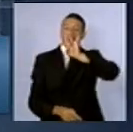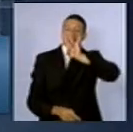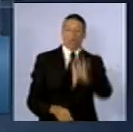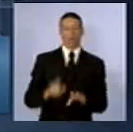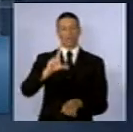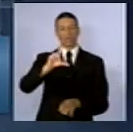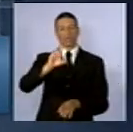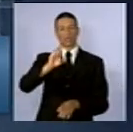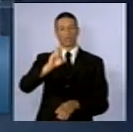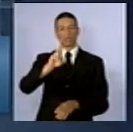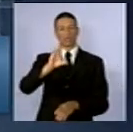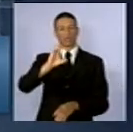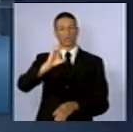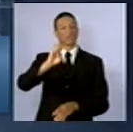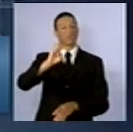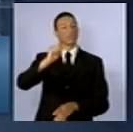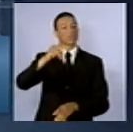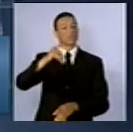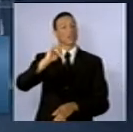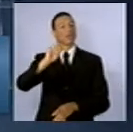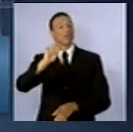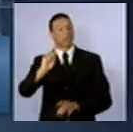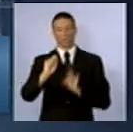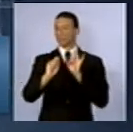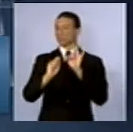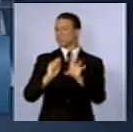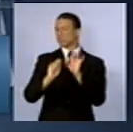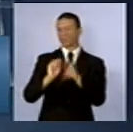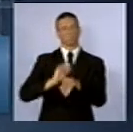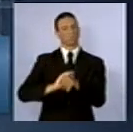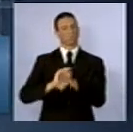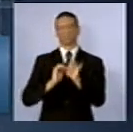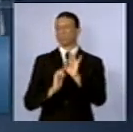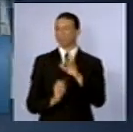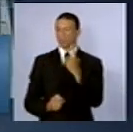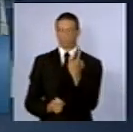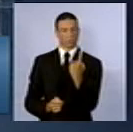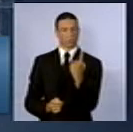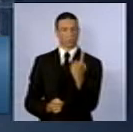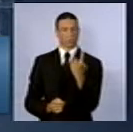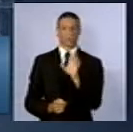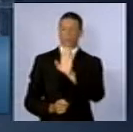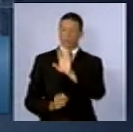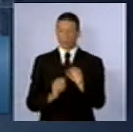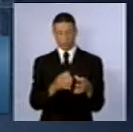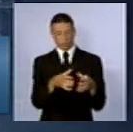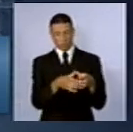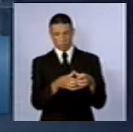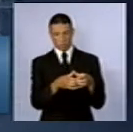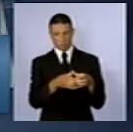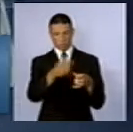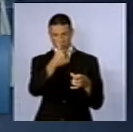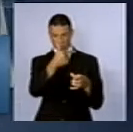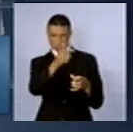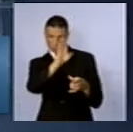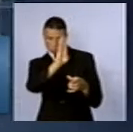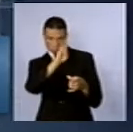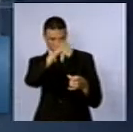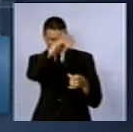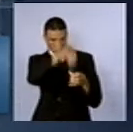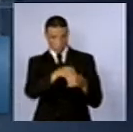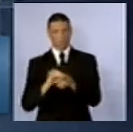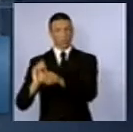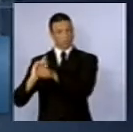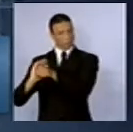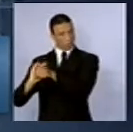Possivelmente cancerígeno né as substâncias os agentes que estão dentro desse grupo 2B eles estão